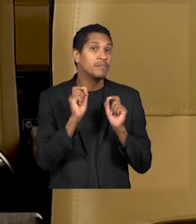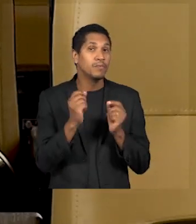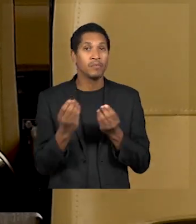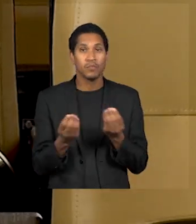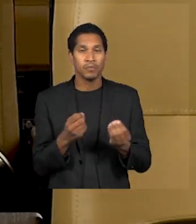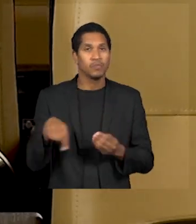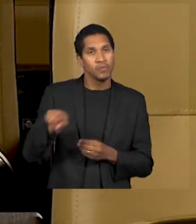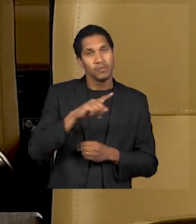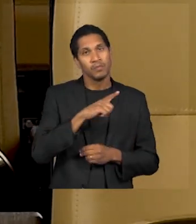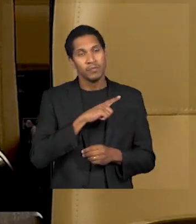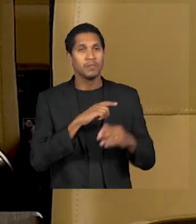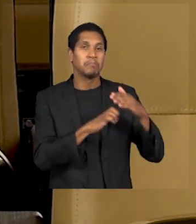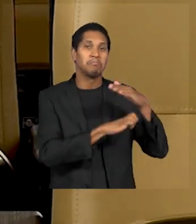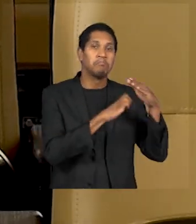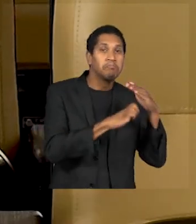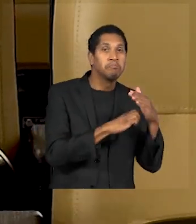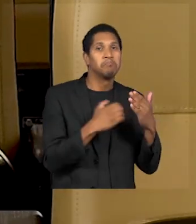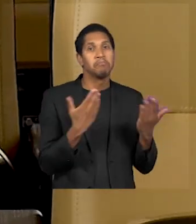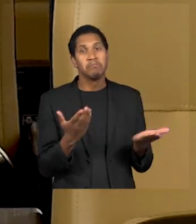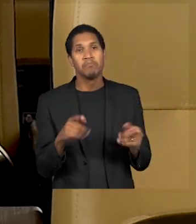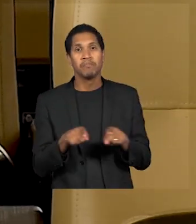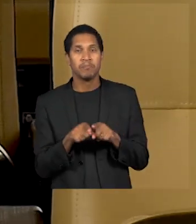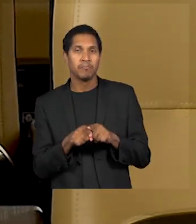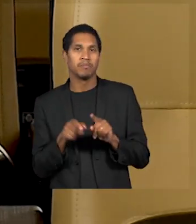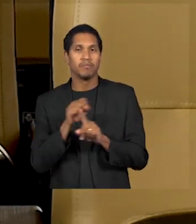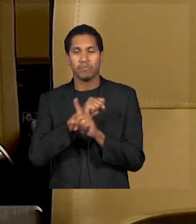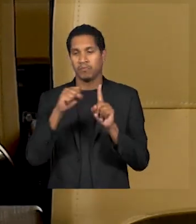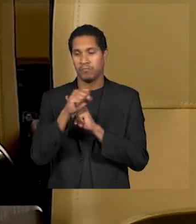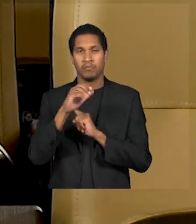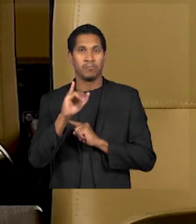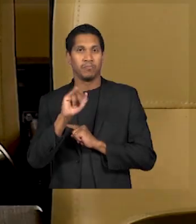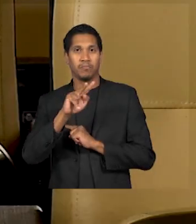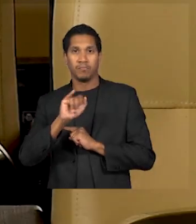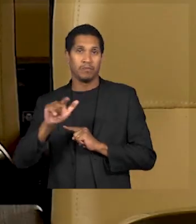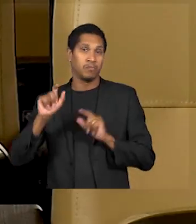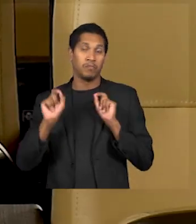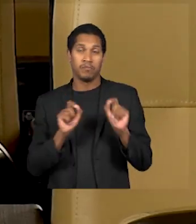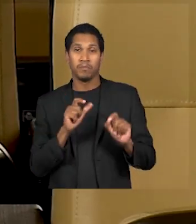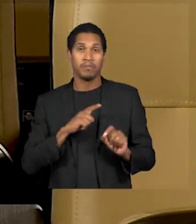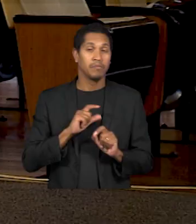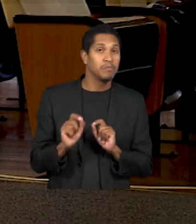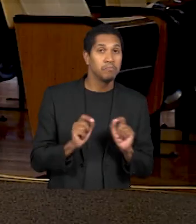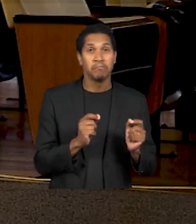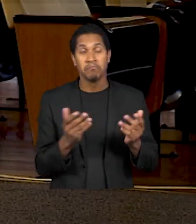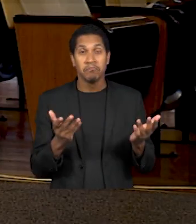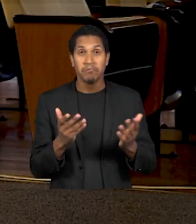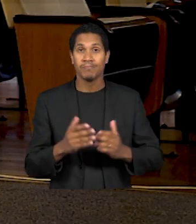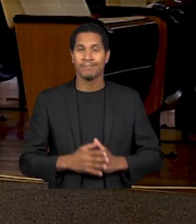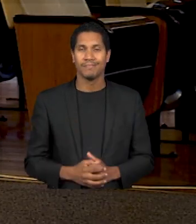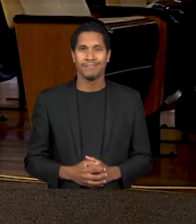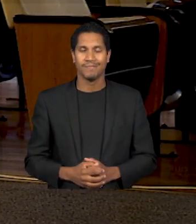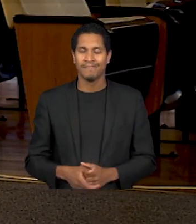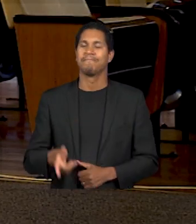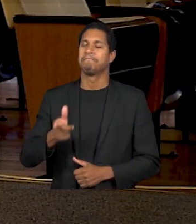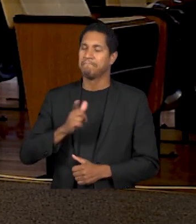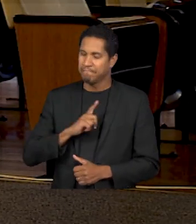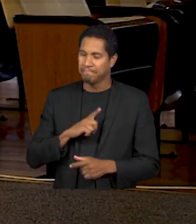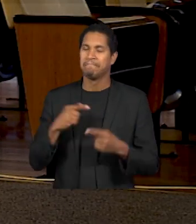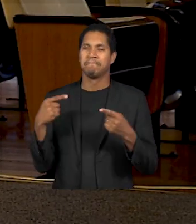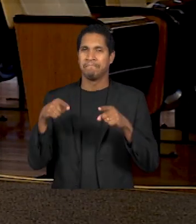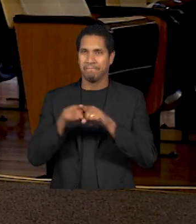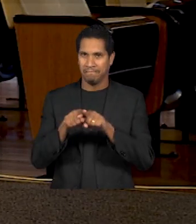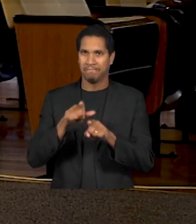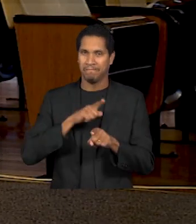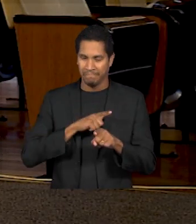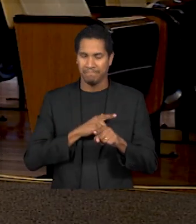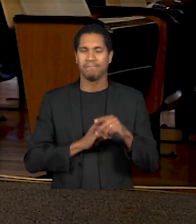parcerias que vocês têm com empresas, com sociedade civil, com, enfim, instituições. Nós temos parceria